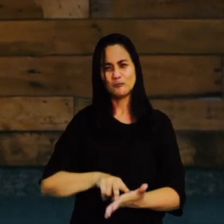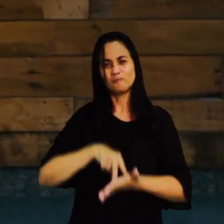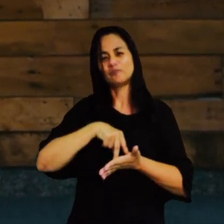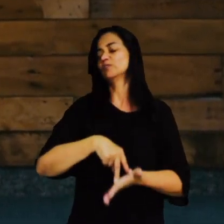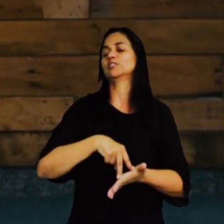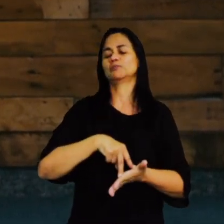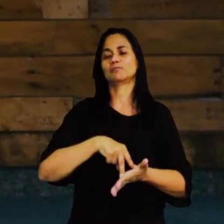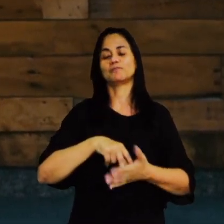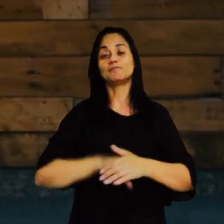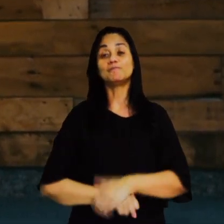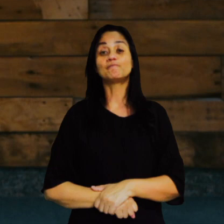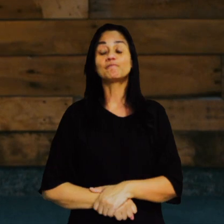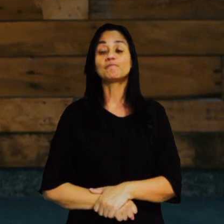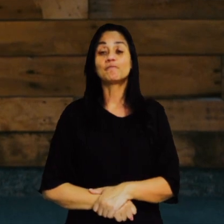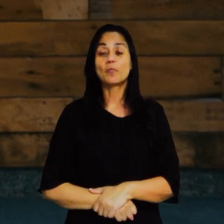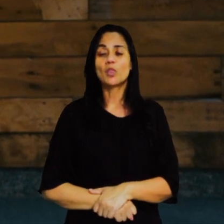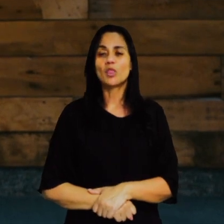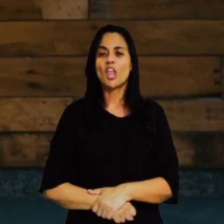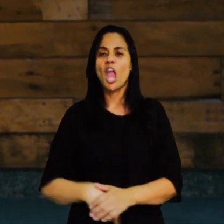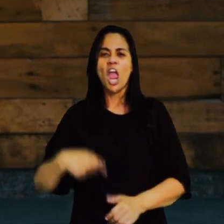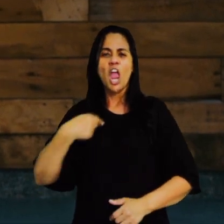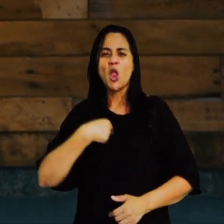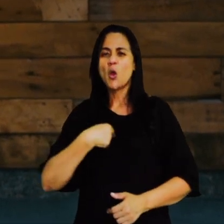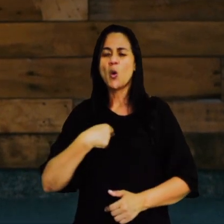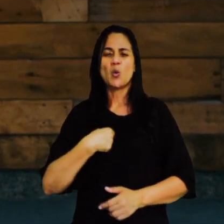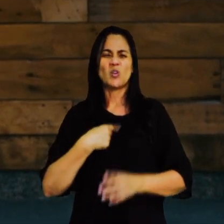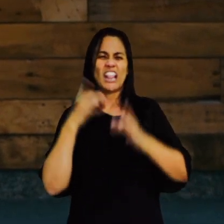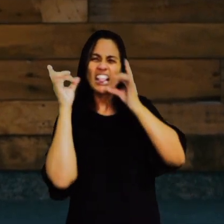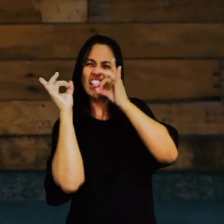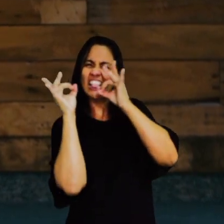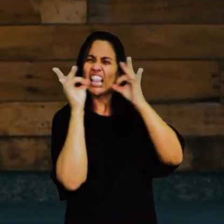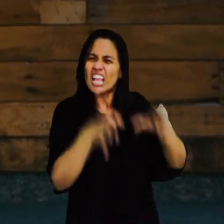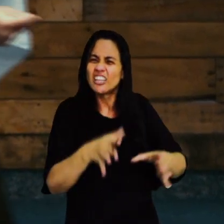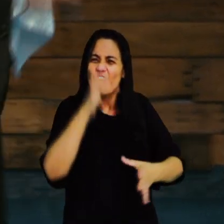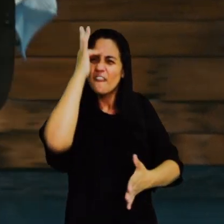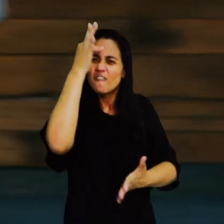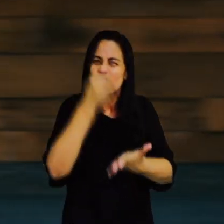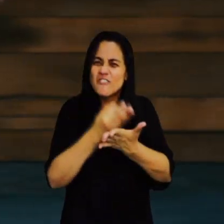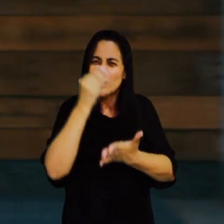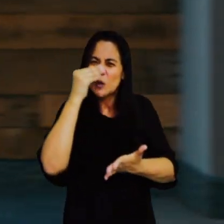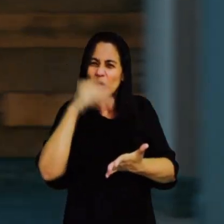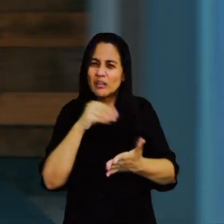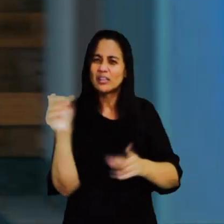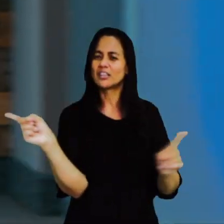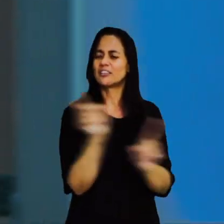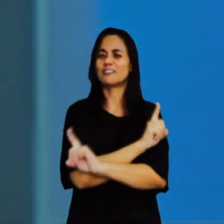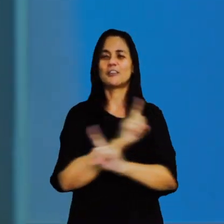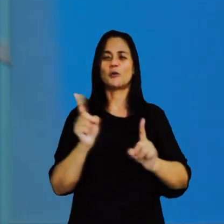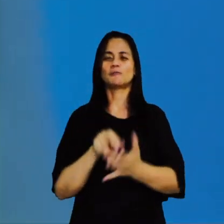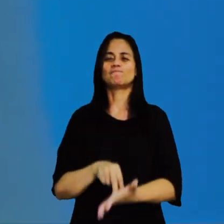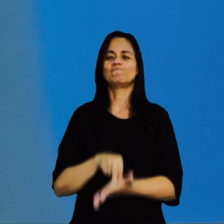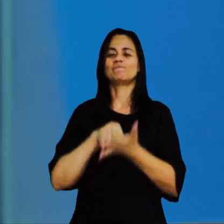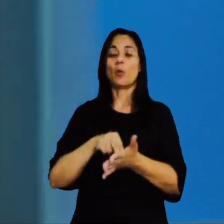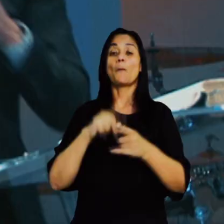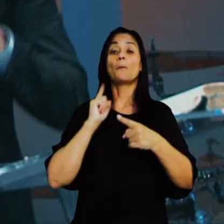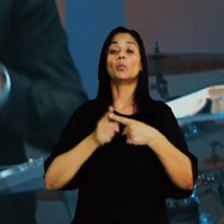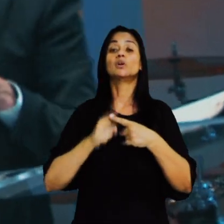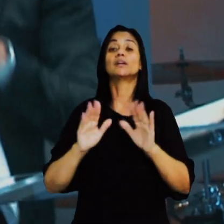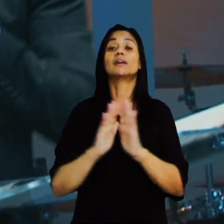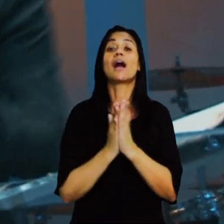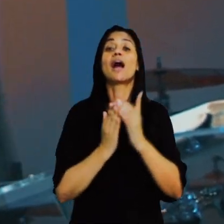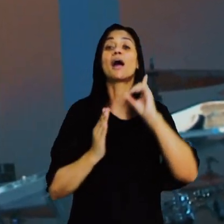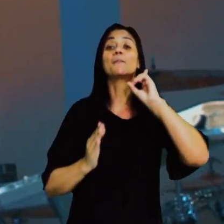Não abro mão da minha fé. Você sabe por quê? Porque a Bíblia diz que fiel é o